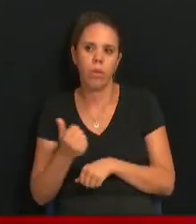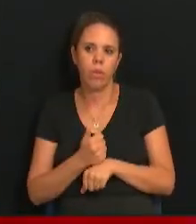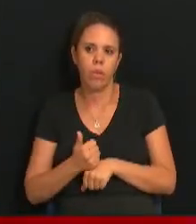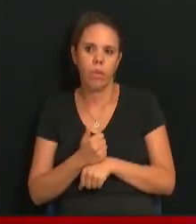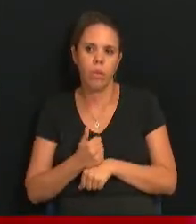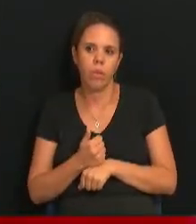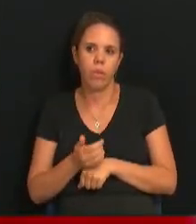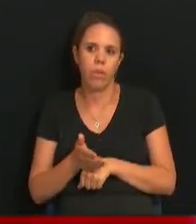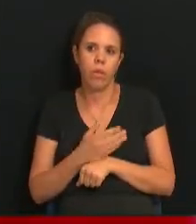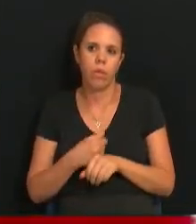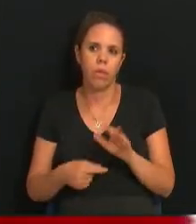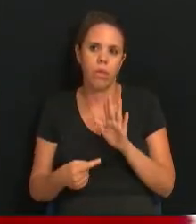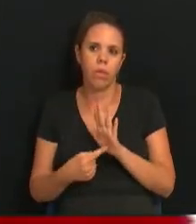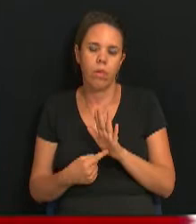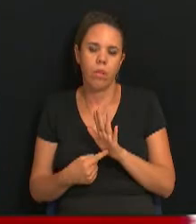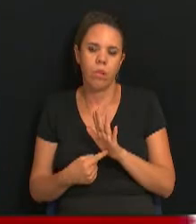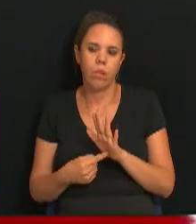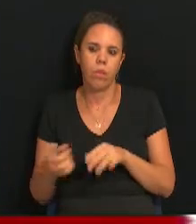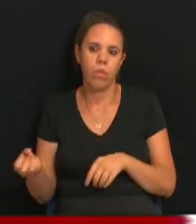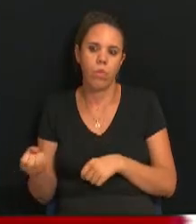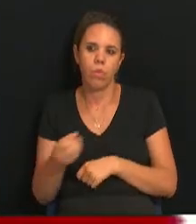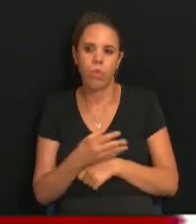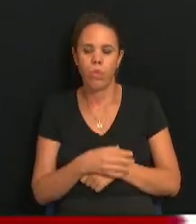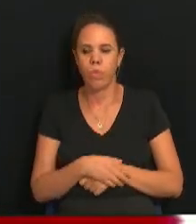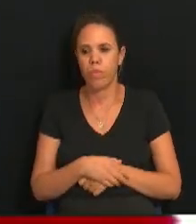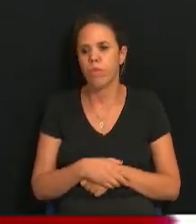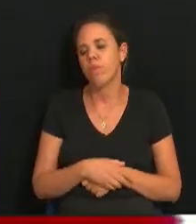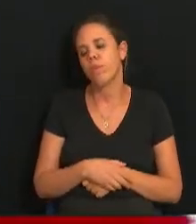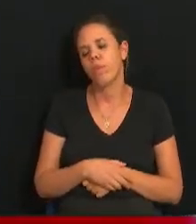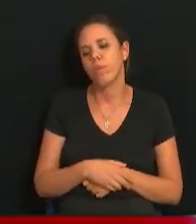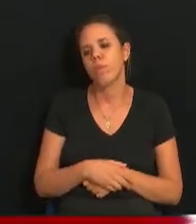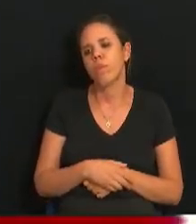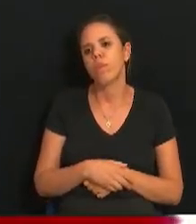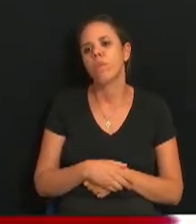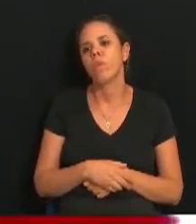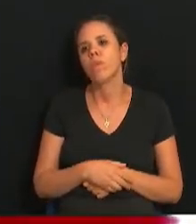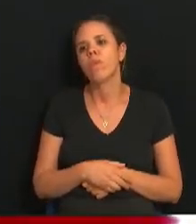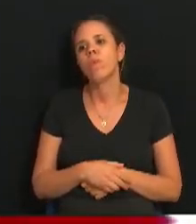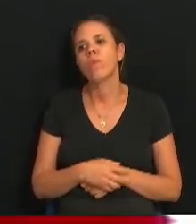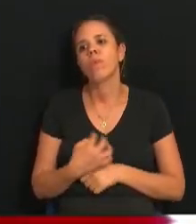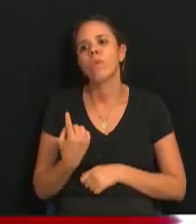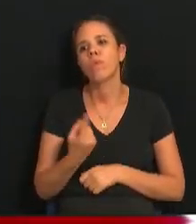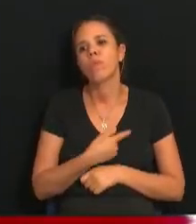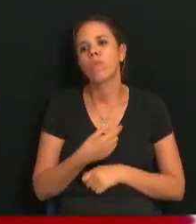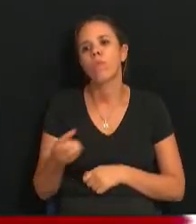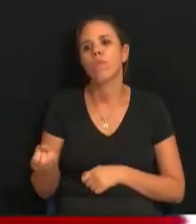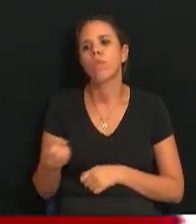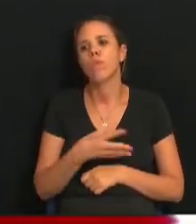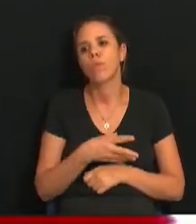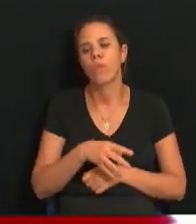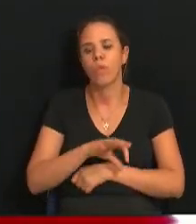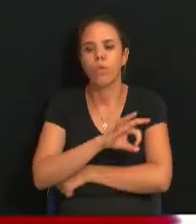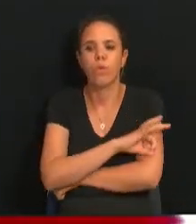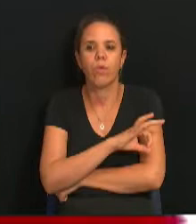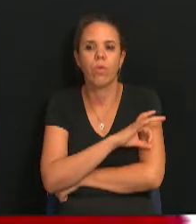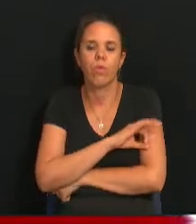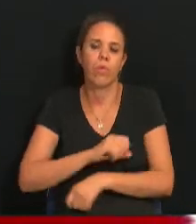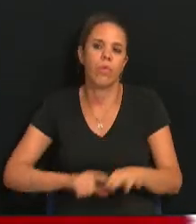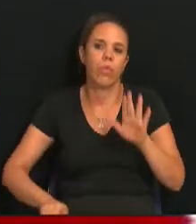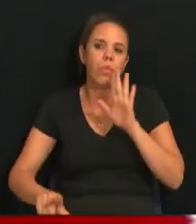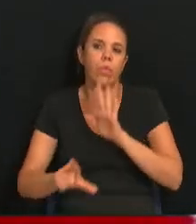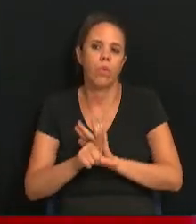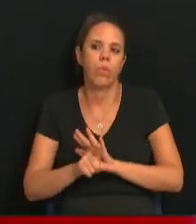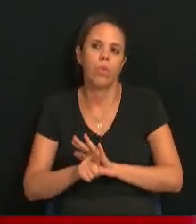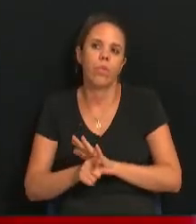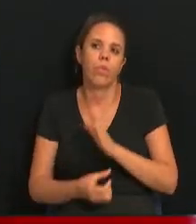apresentar, porque o cargo é novo, né? Relativamente é novo, nós somos novos na prefeitura. É uma lei que foi